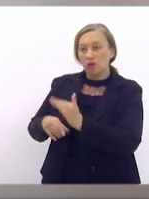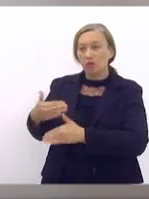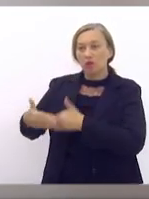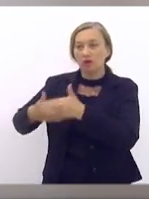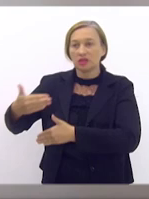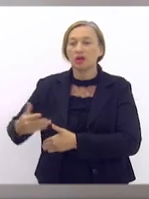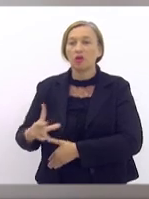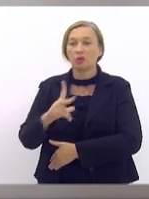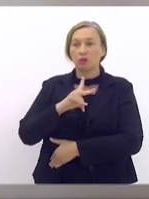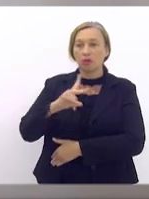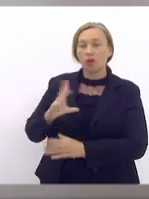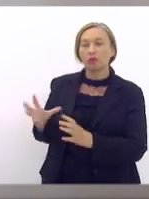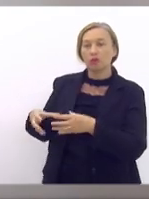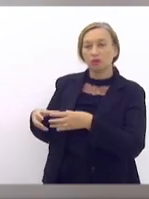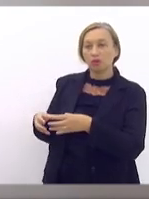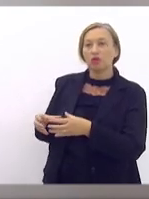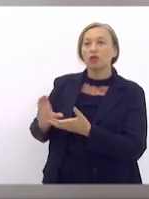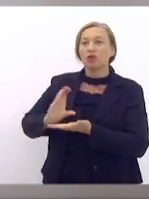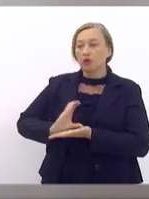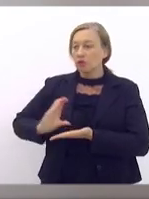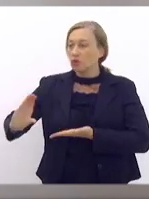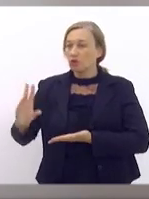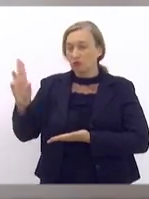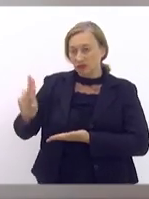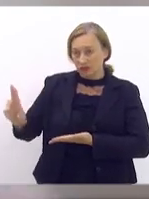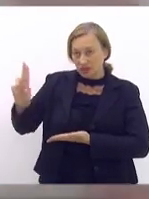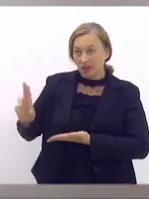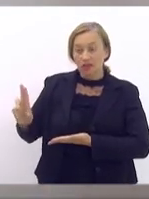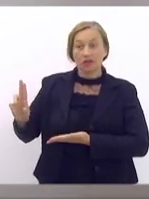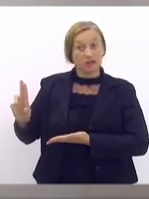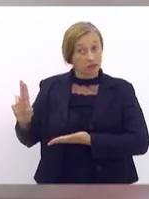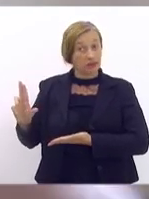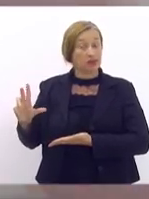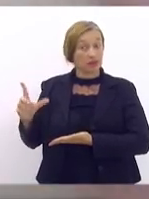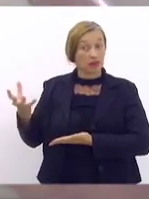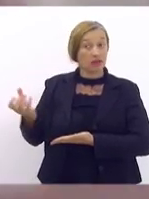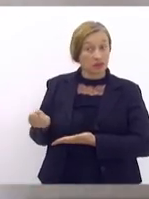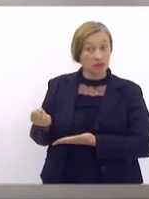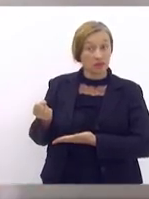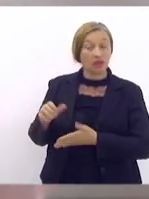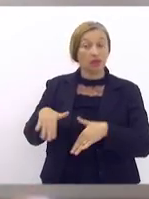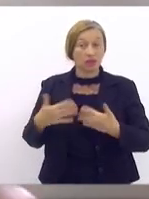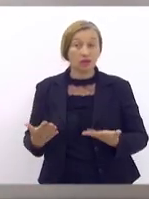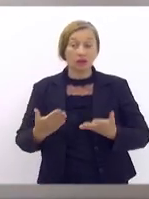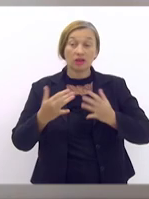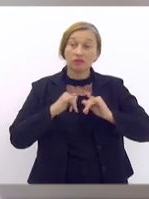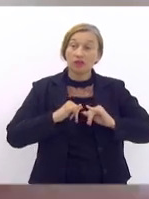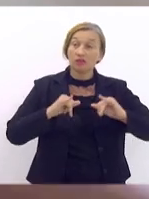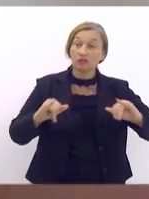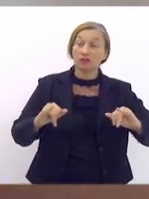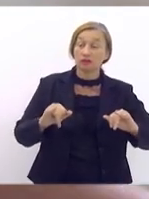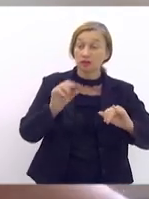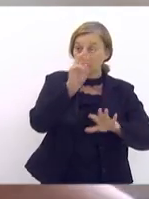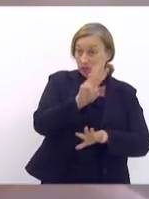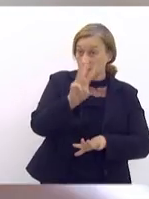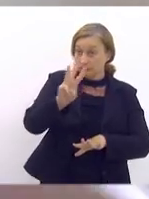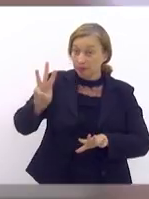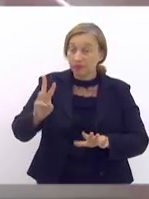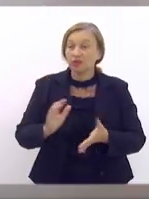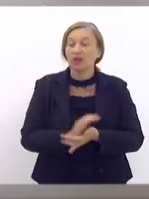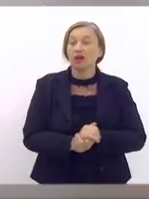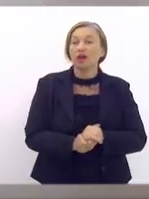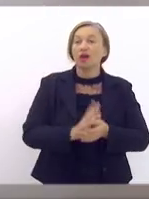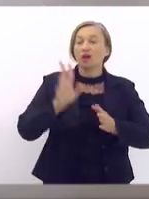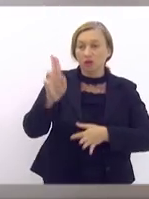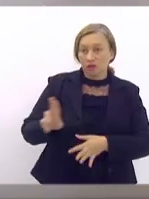ser o próprio órgão que recebeu o orçamento. E aquele órgão vai disponibilizar de forma pública o resultado daquela pesquisa. A universidade